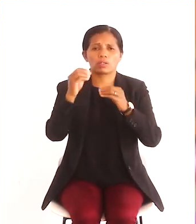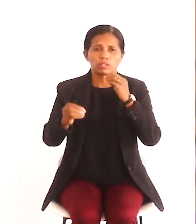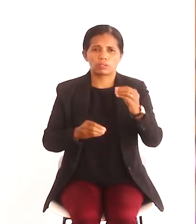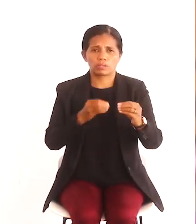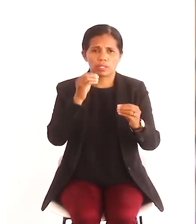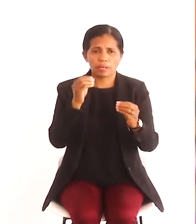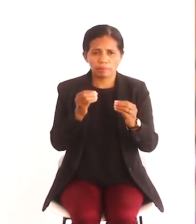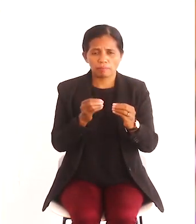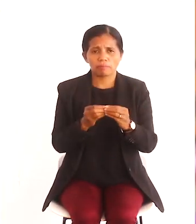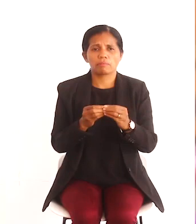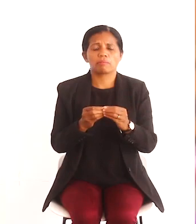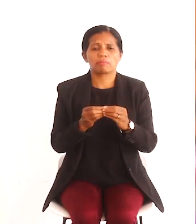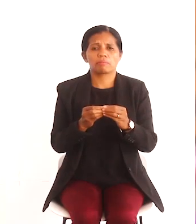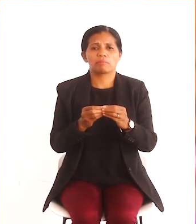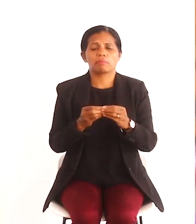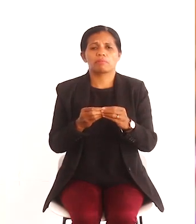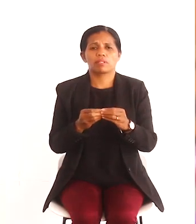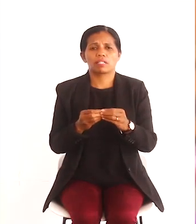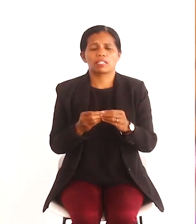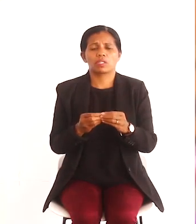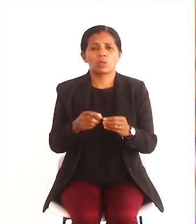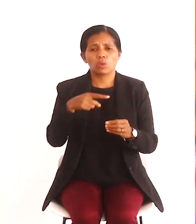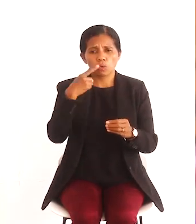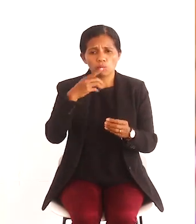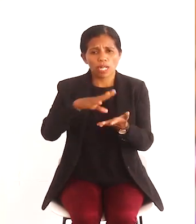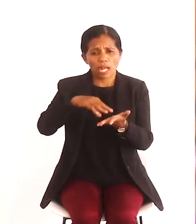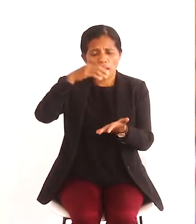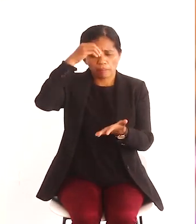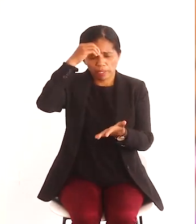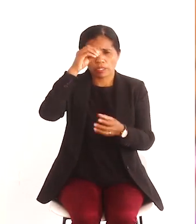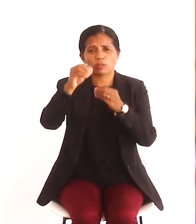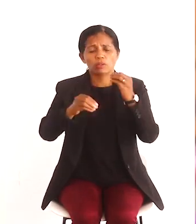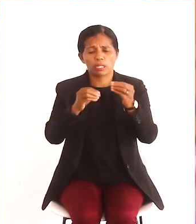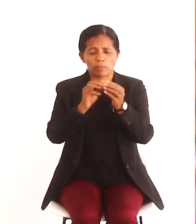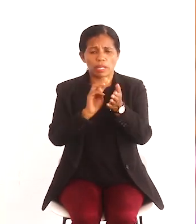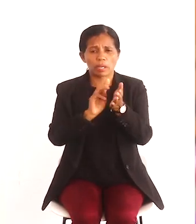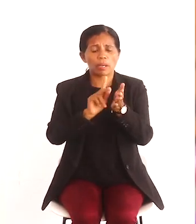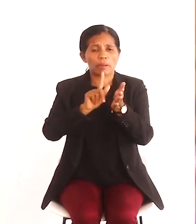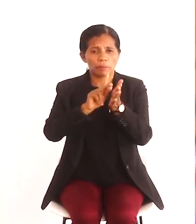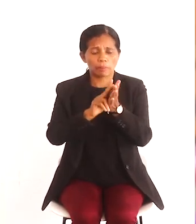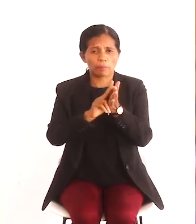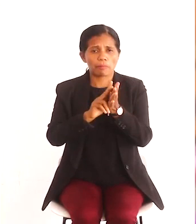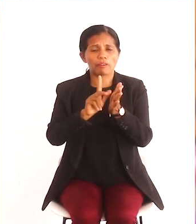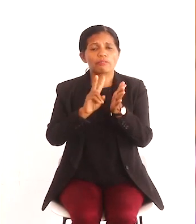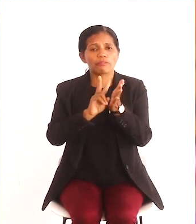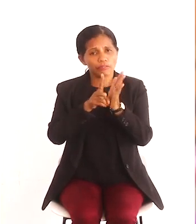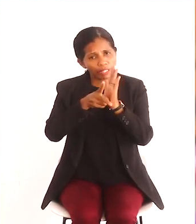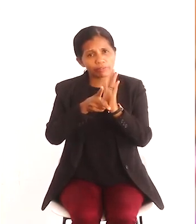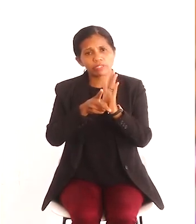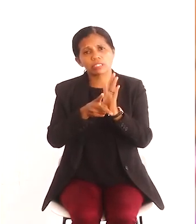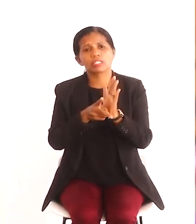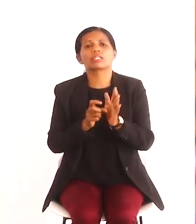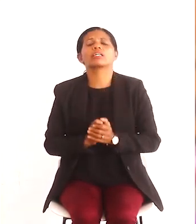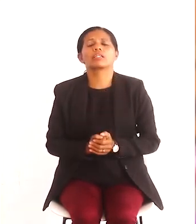perfeito. Ora, já aprendemos o pretérito perfeito dos verbos. Mas, nesta